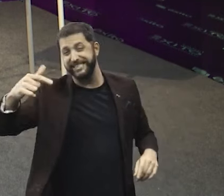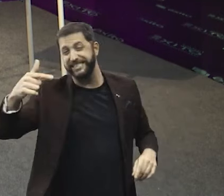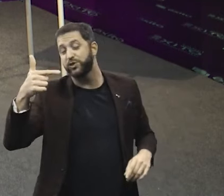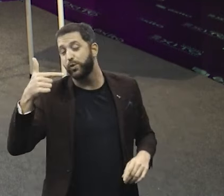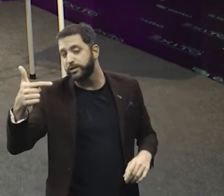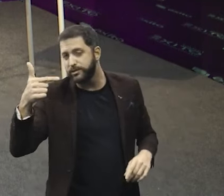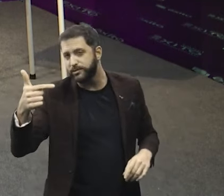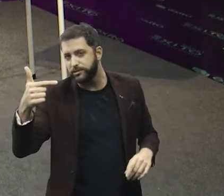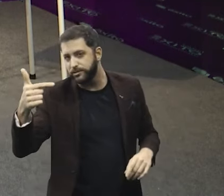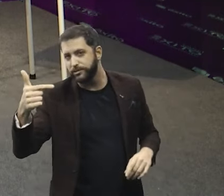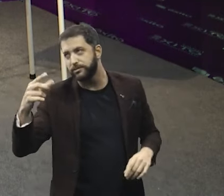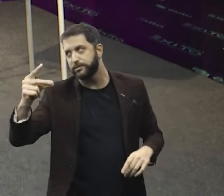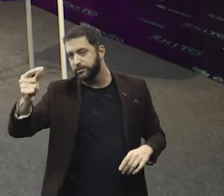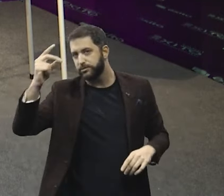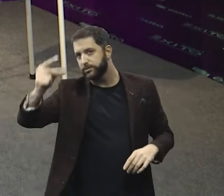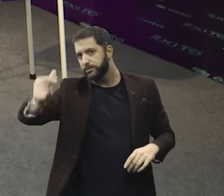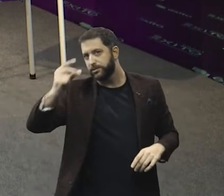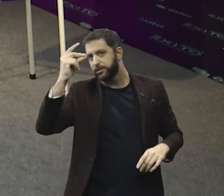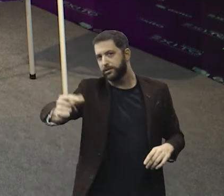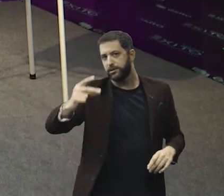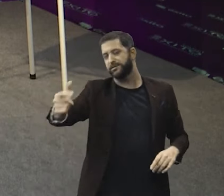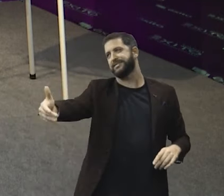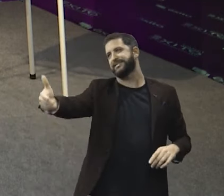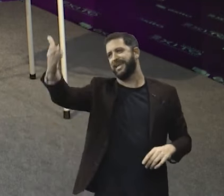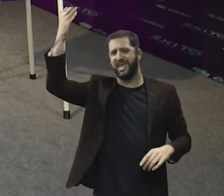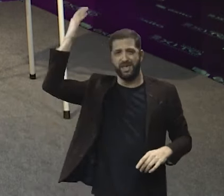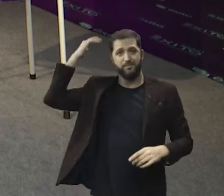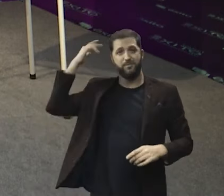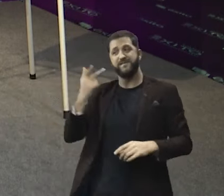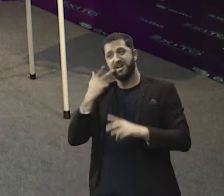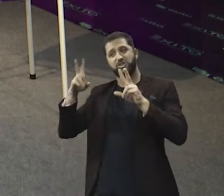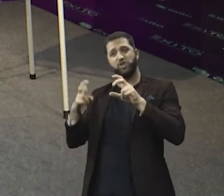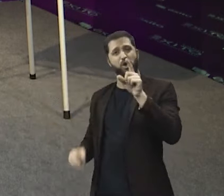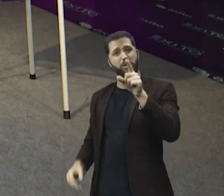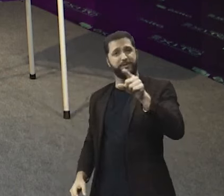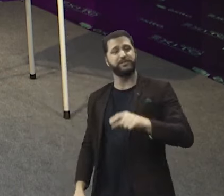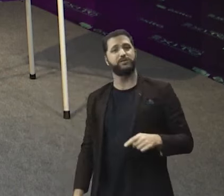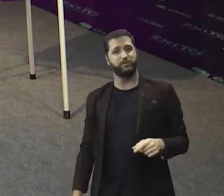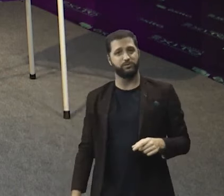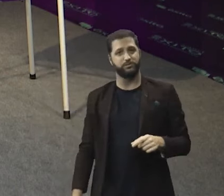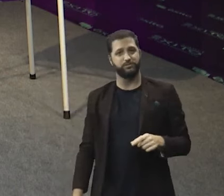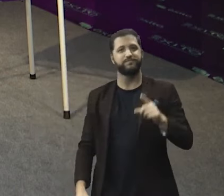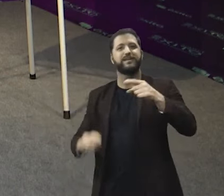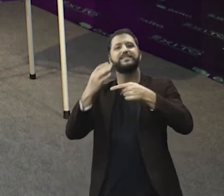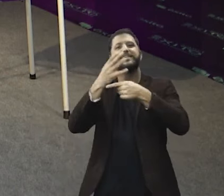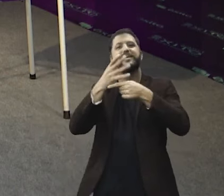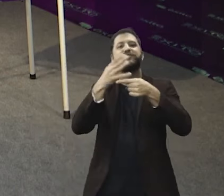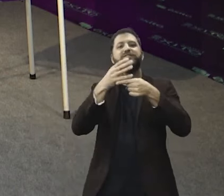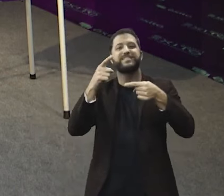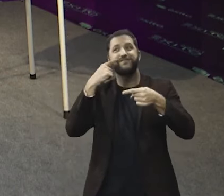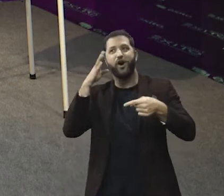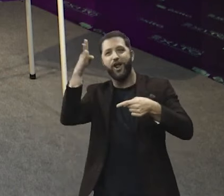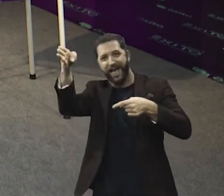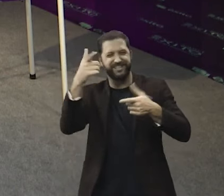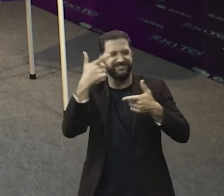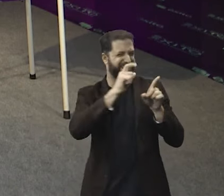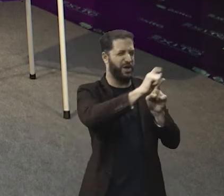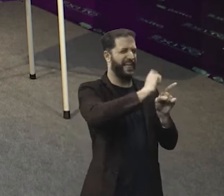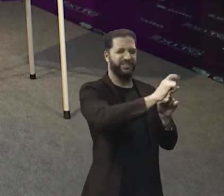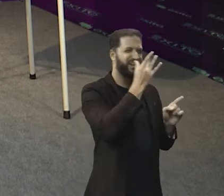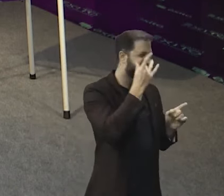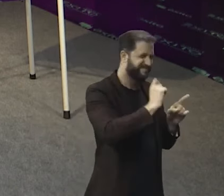Imaginem já se falava se você for por exemplo no Netflix porque não tem mais locadora você vai ver vários